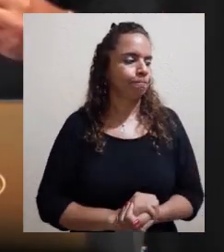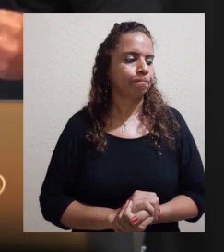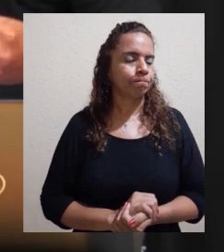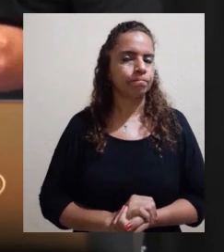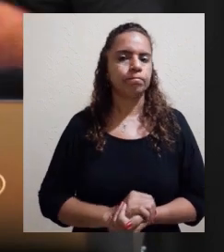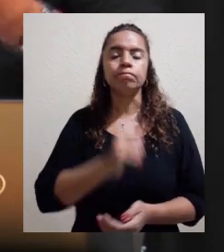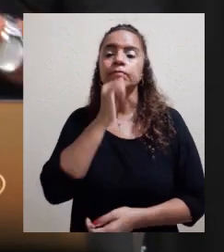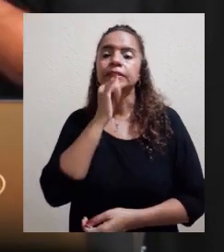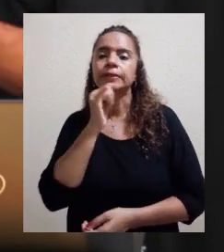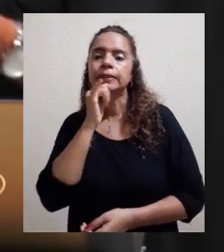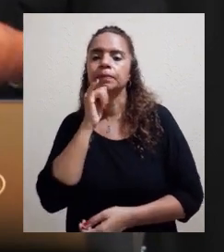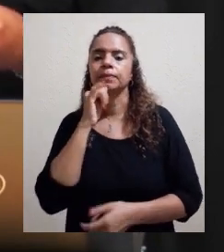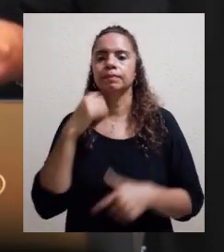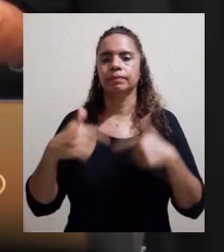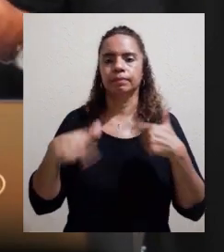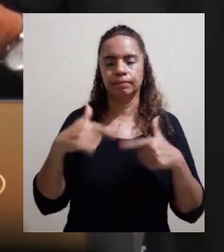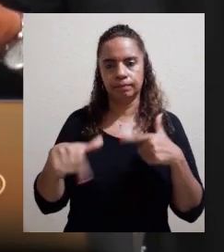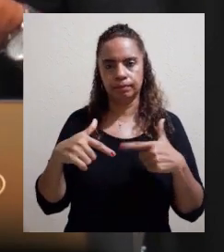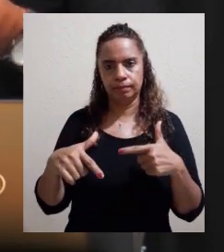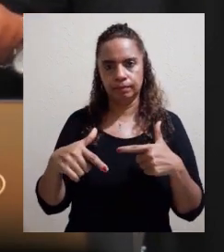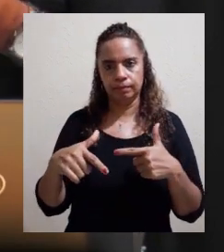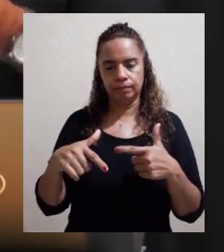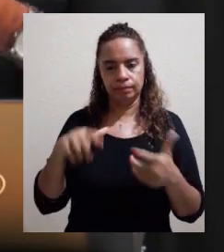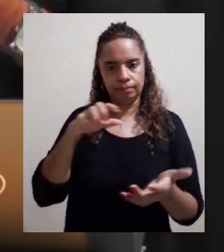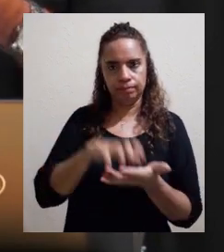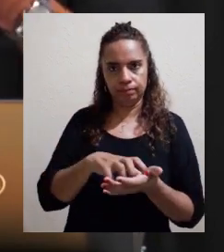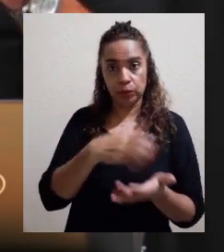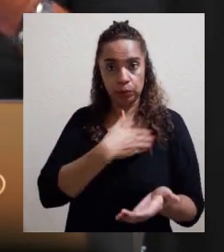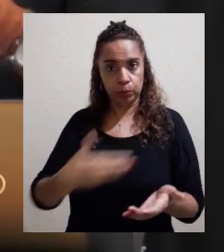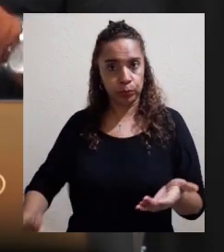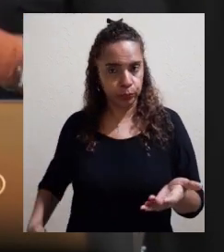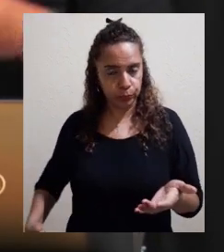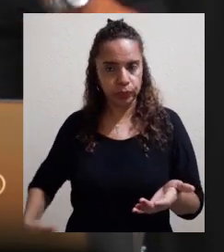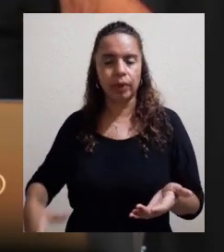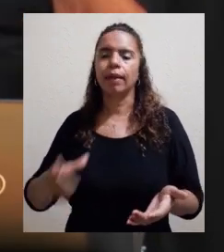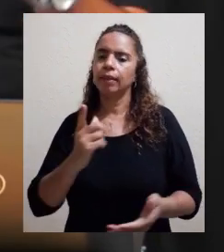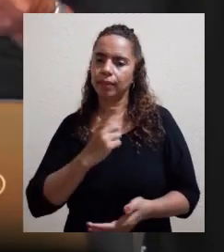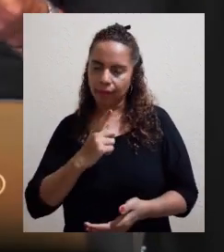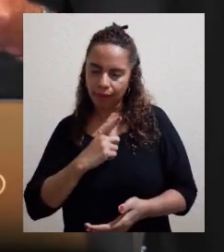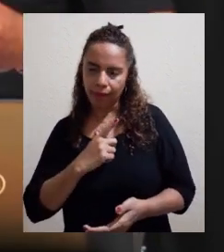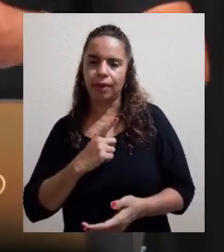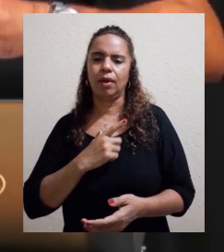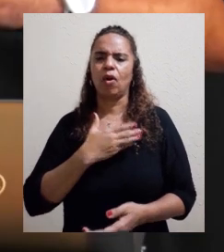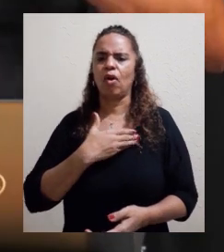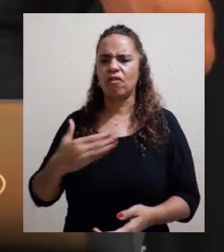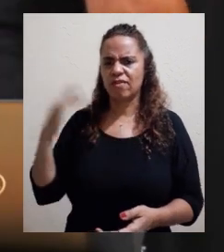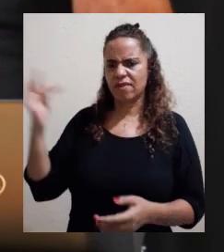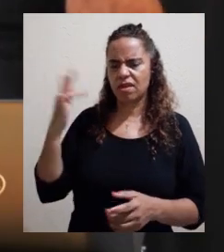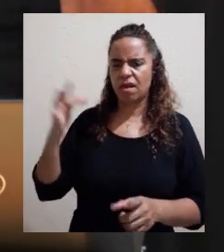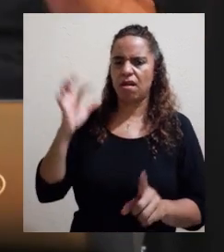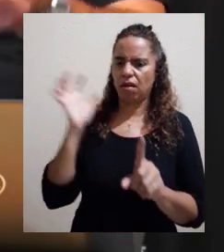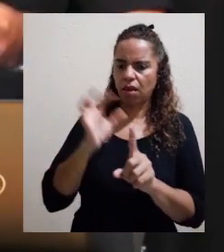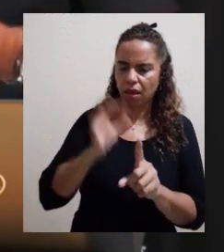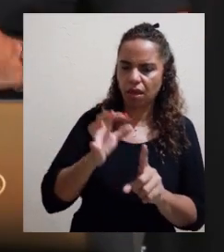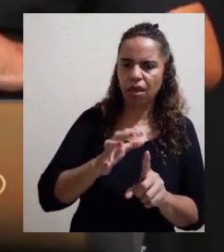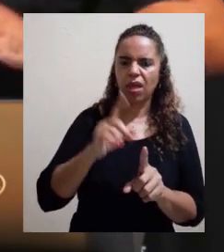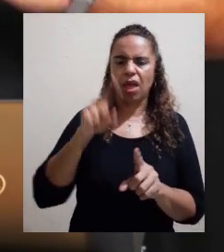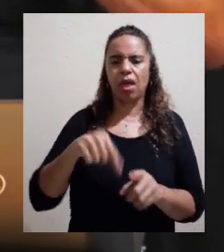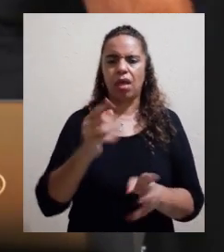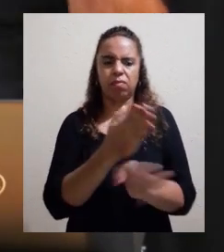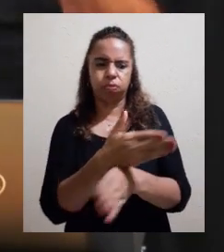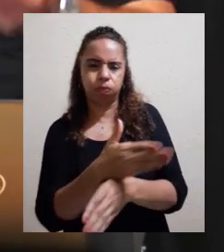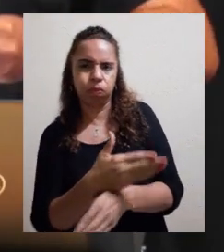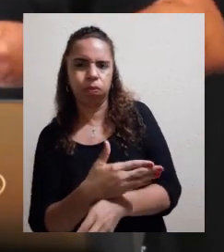Na questão do serviço público em si. Então, a gente tem observado um ataque direto ao serviço público, como se o serviço público não